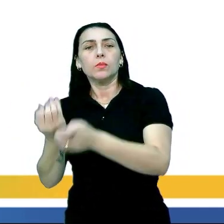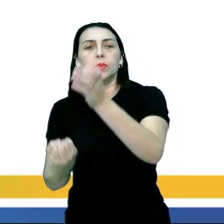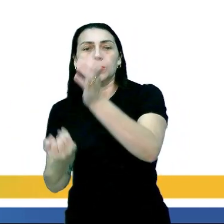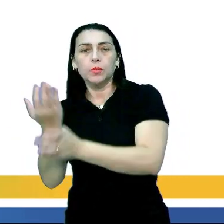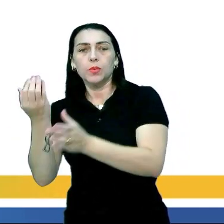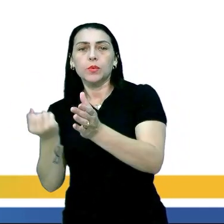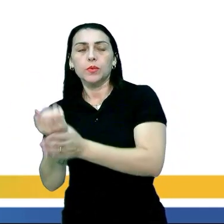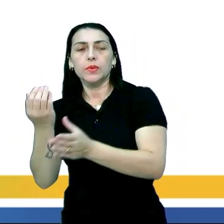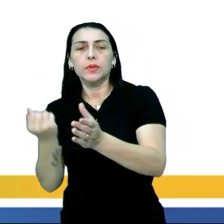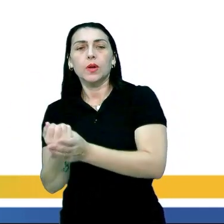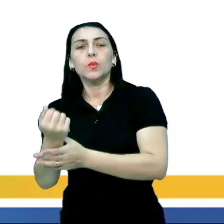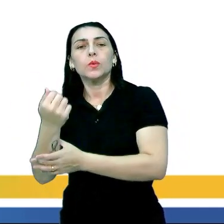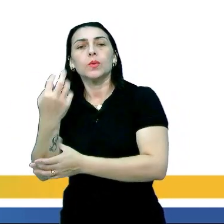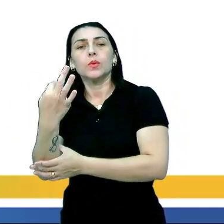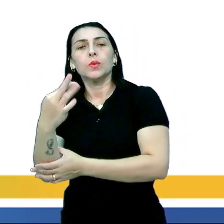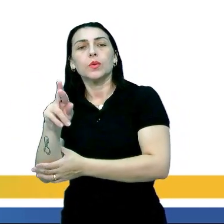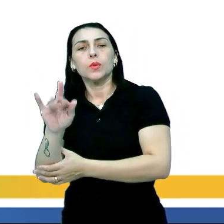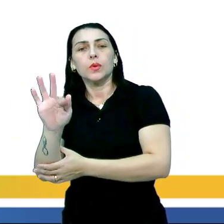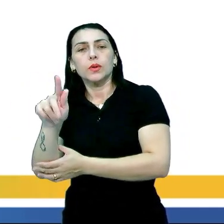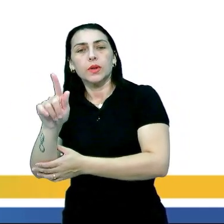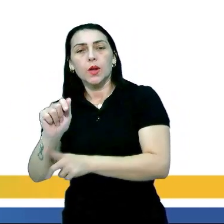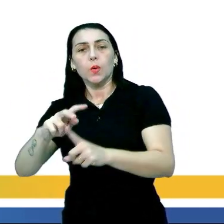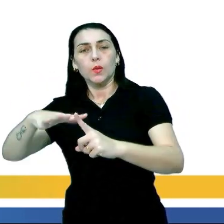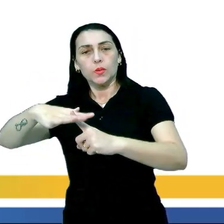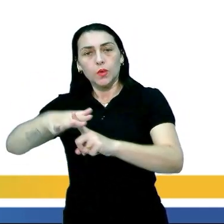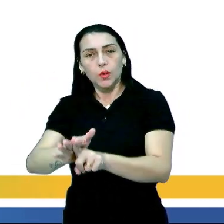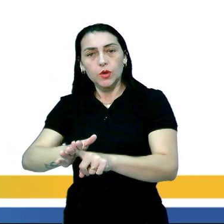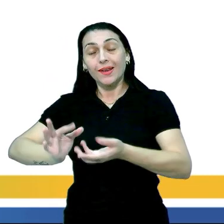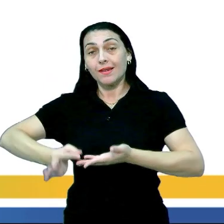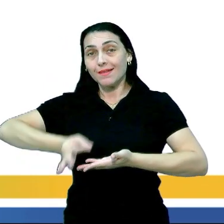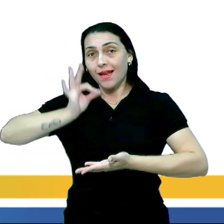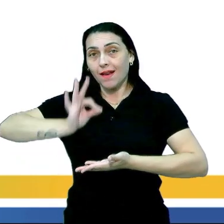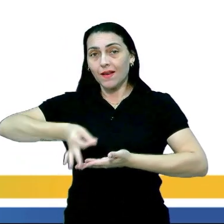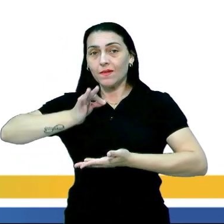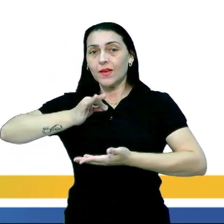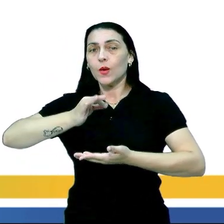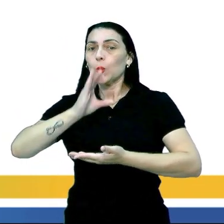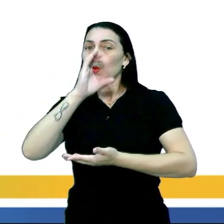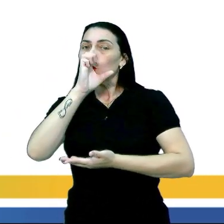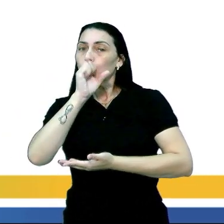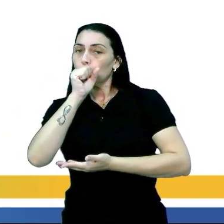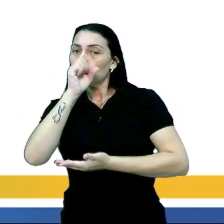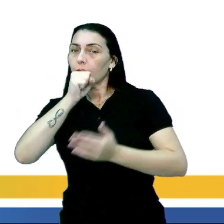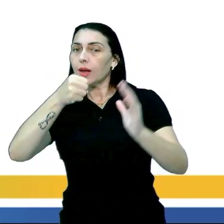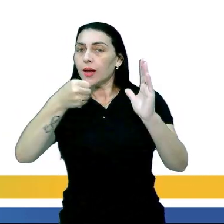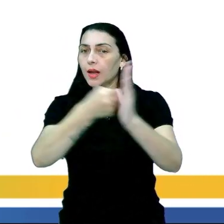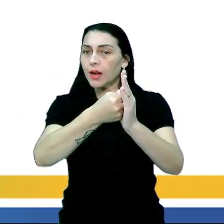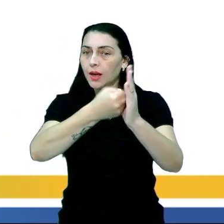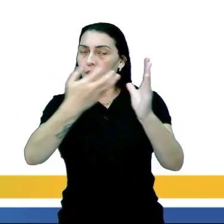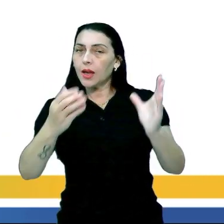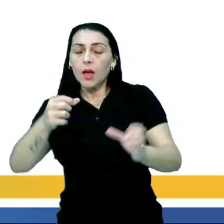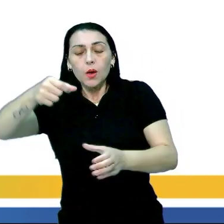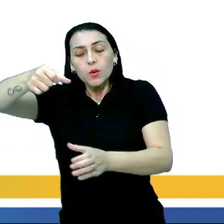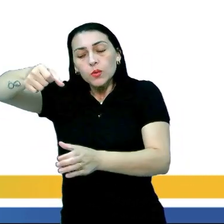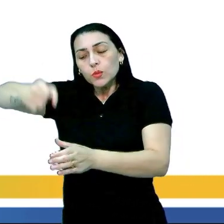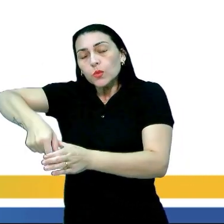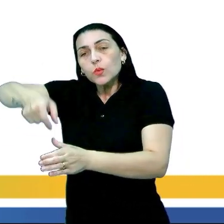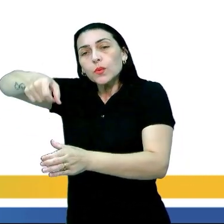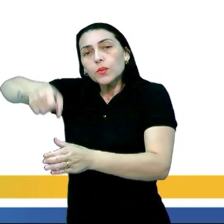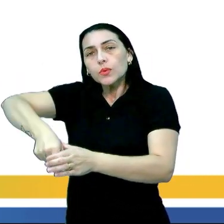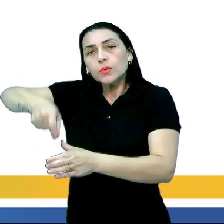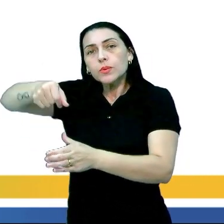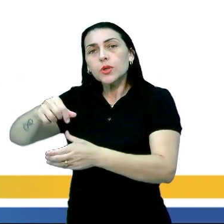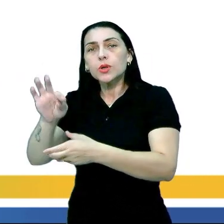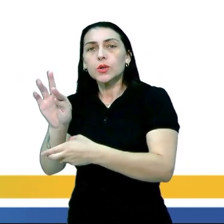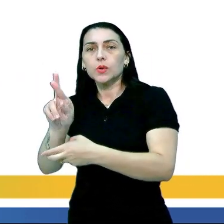da grande produção de trigo, soja, café e laranja,